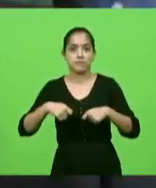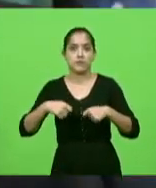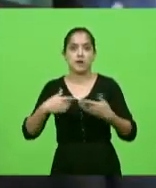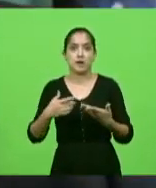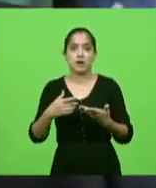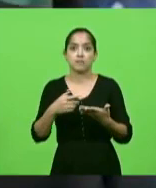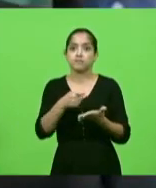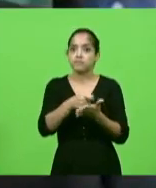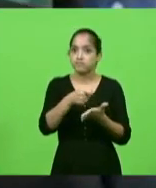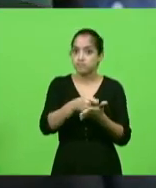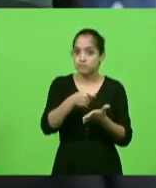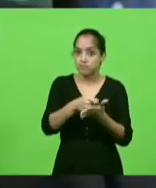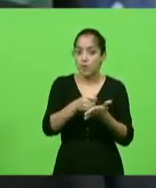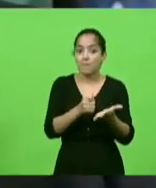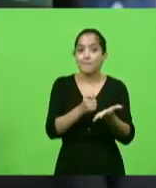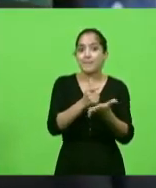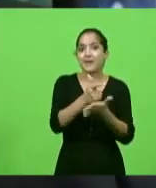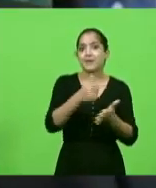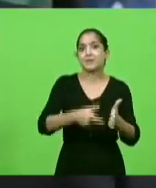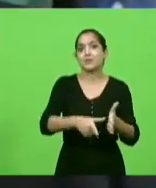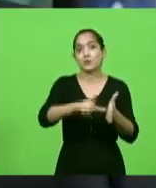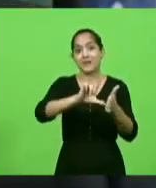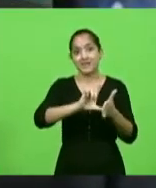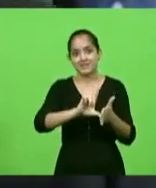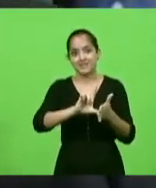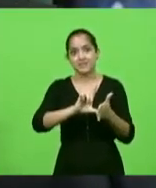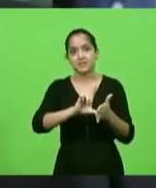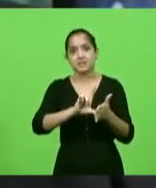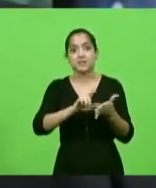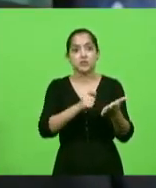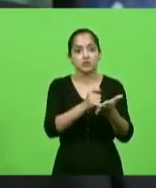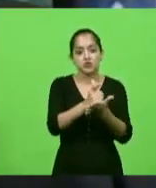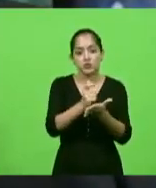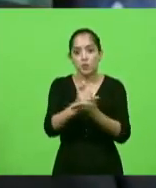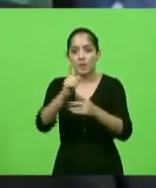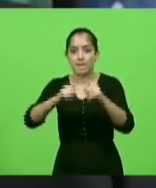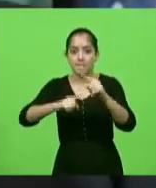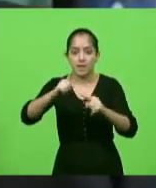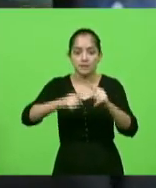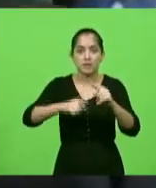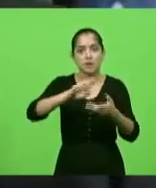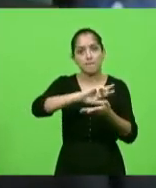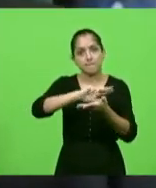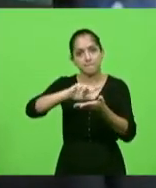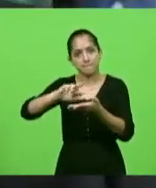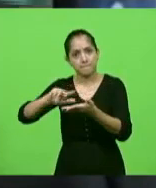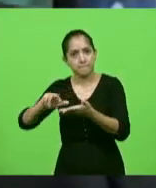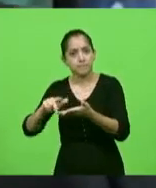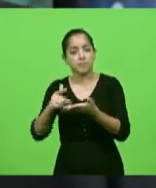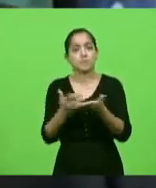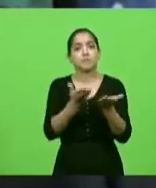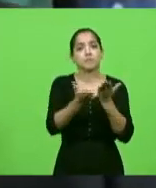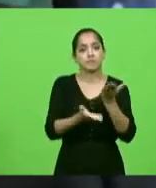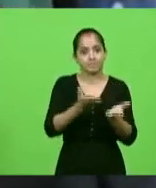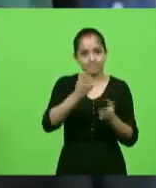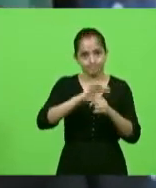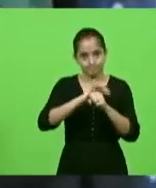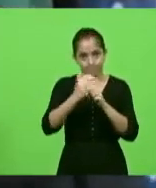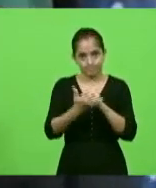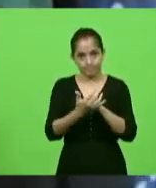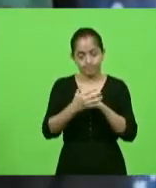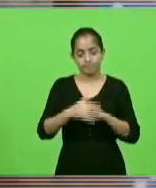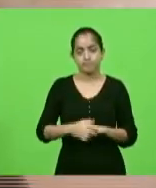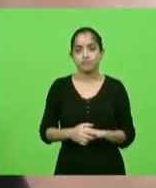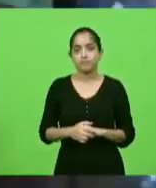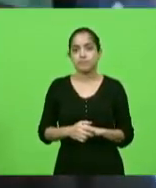imposta pelo mercado de pagamento antecipado para aquisição dos insumos Equipamentos Médicos necessários apartamento para cobrir